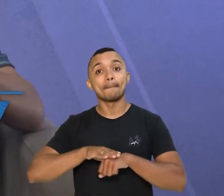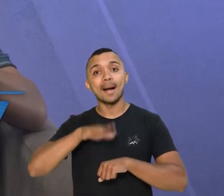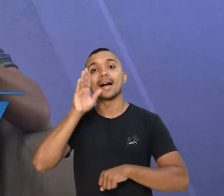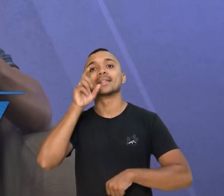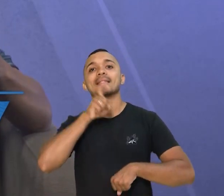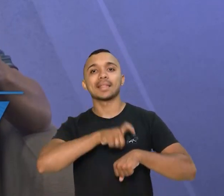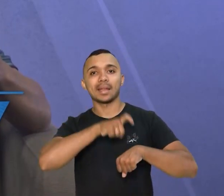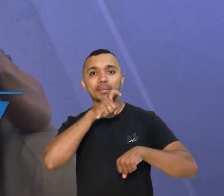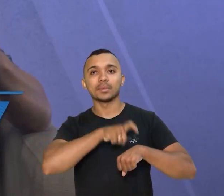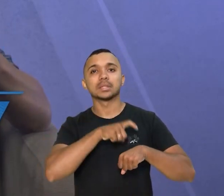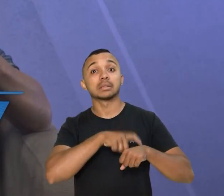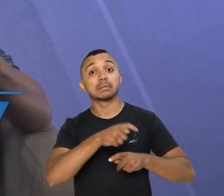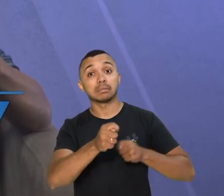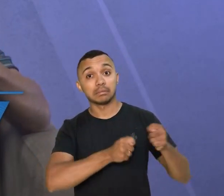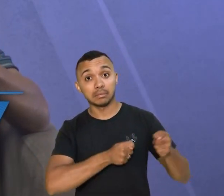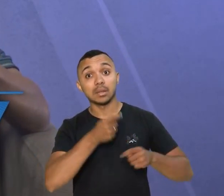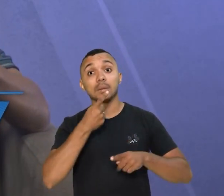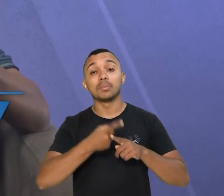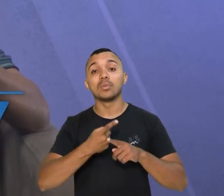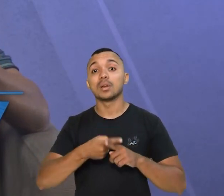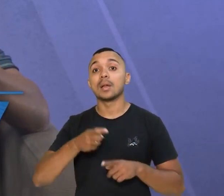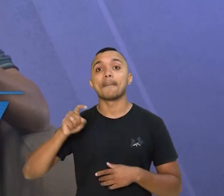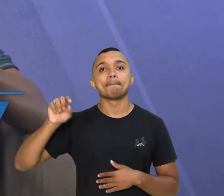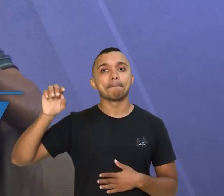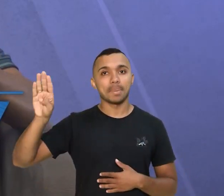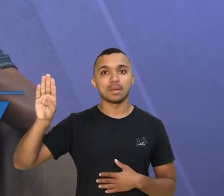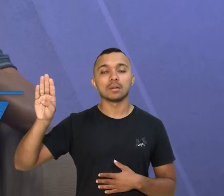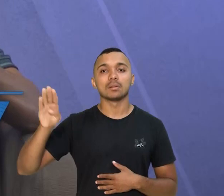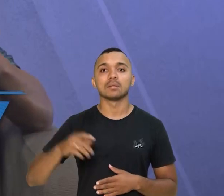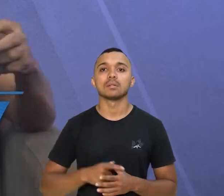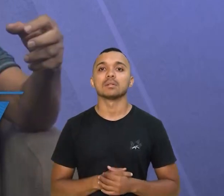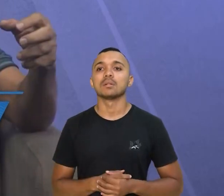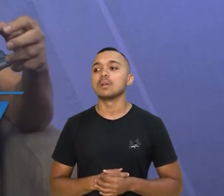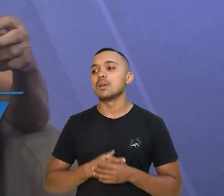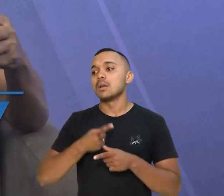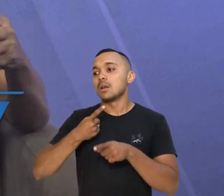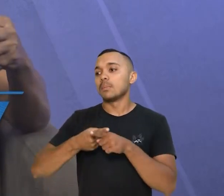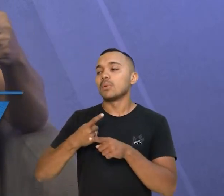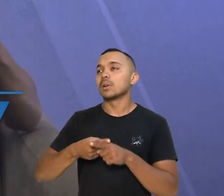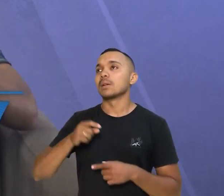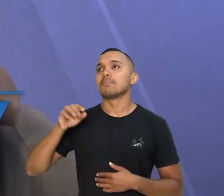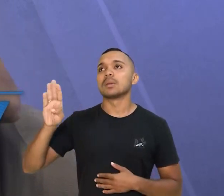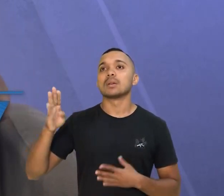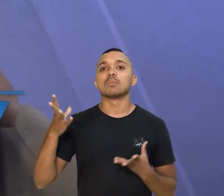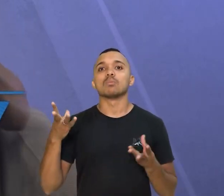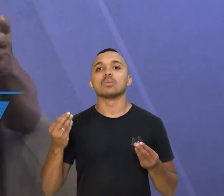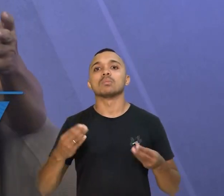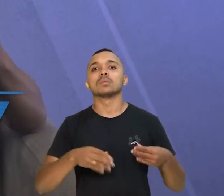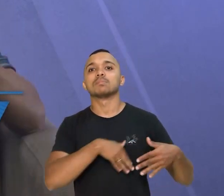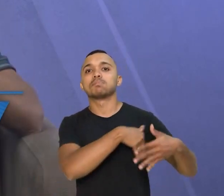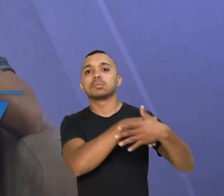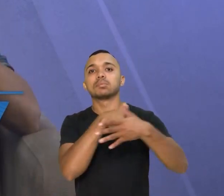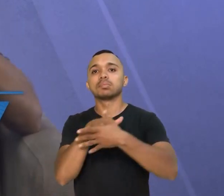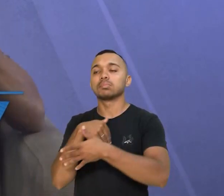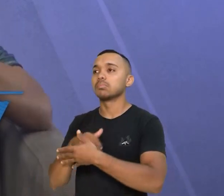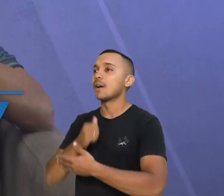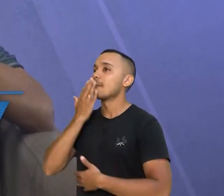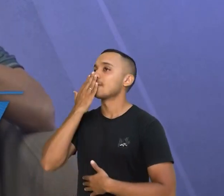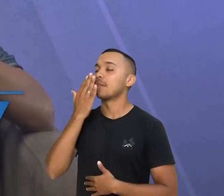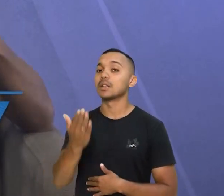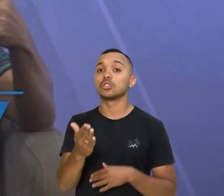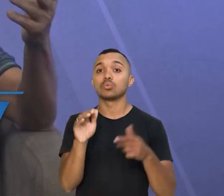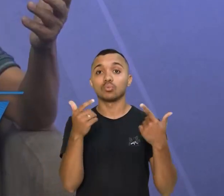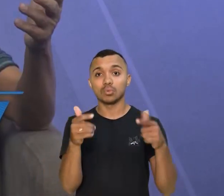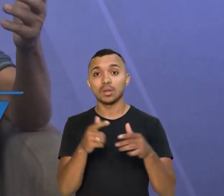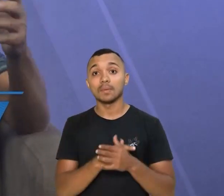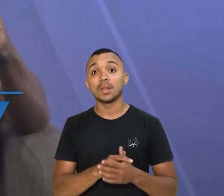um espaçamento maior, porque a Série D não exige tantos jogos atrás uns dos outros. Praticamente se joga uma